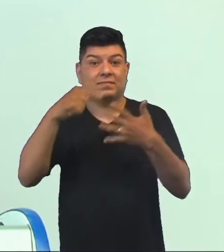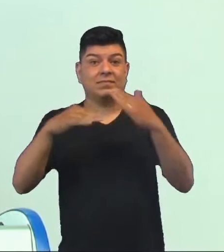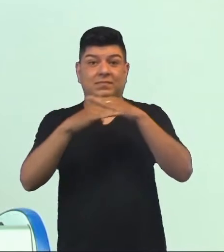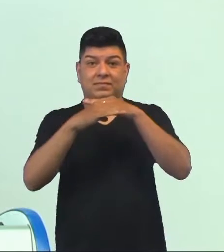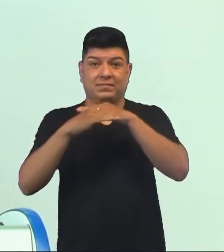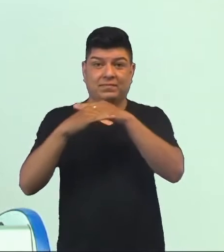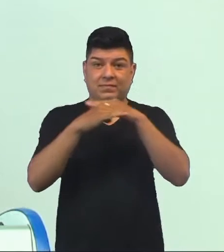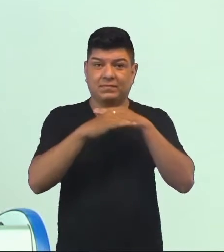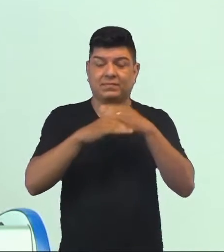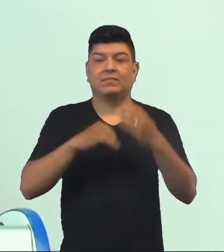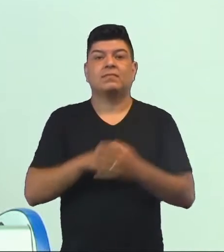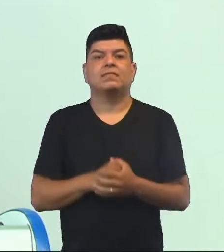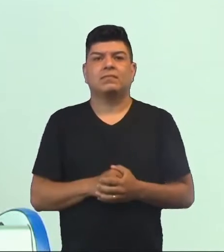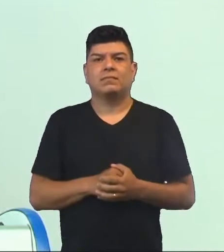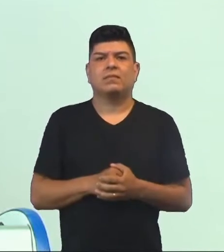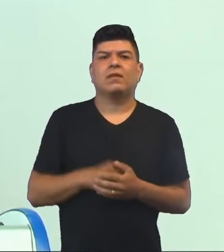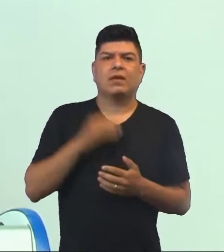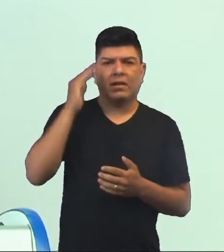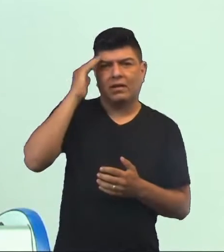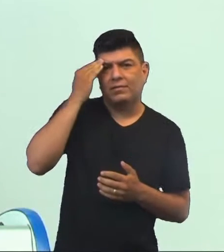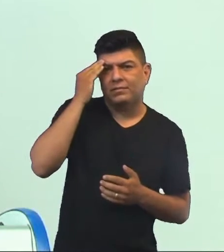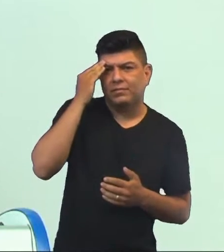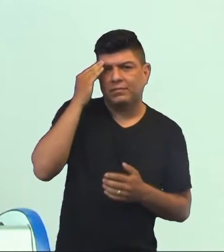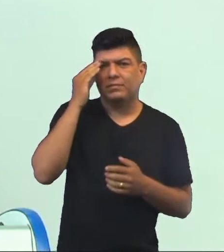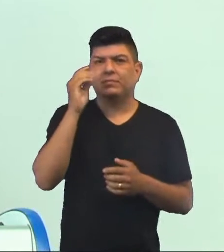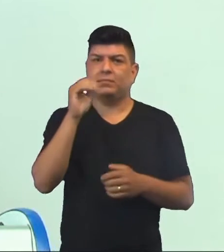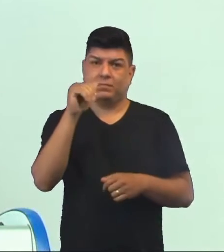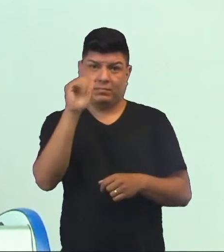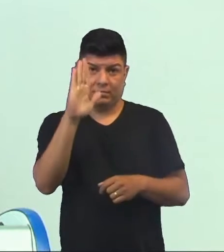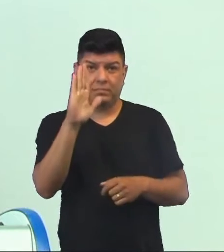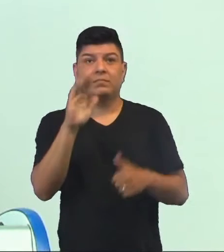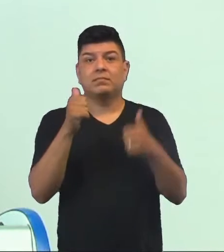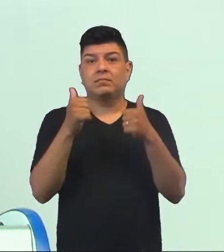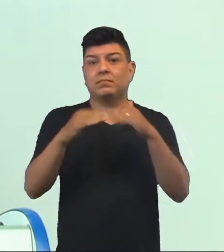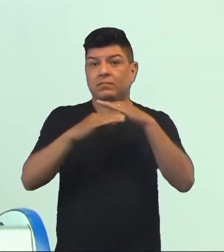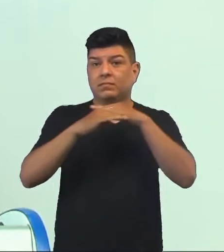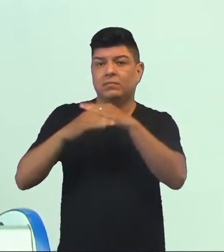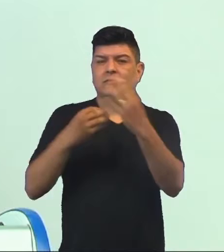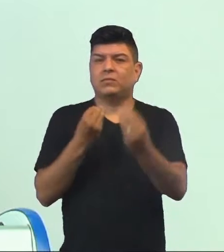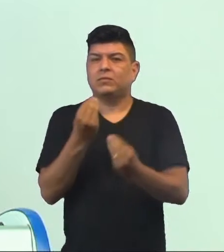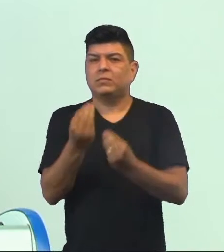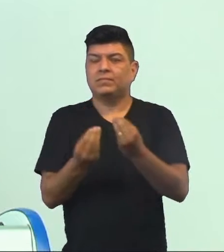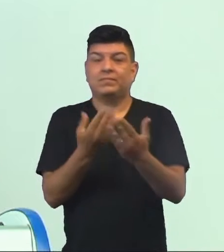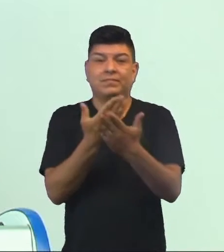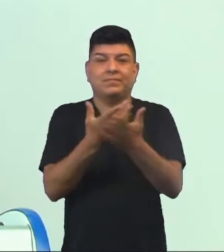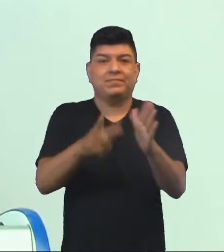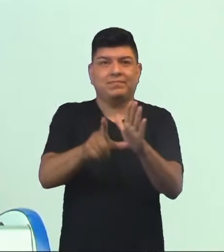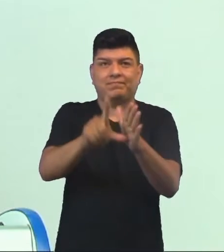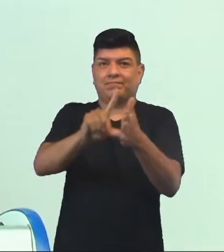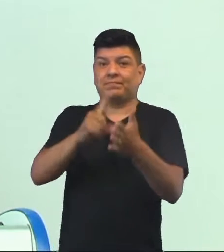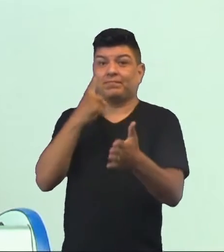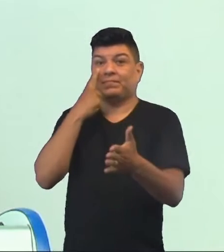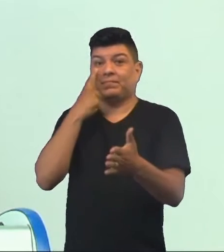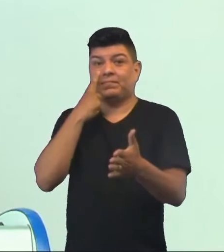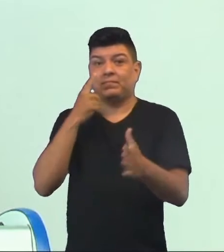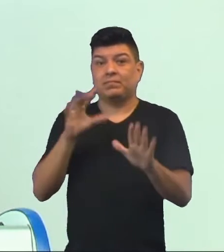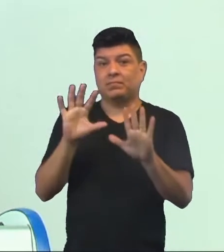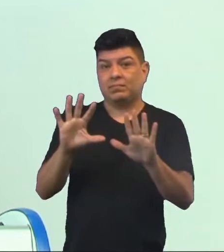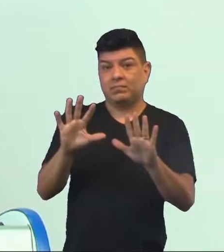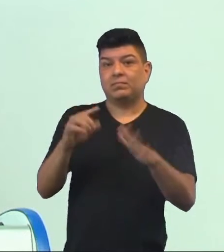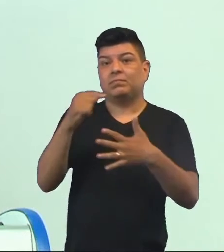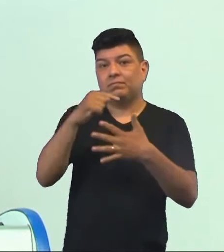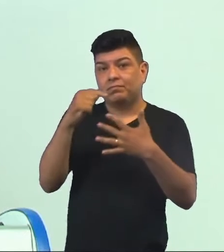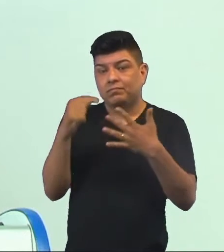da Igualdade que a gente entender mais um pouco sobre essa igualdade como que funciona na aula anterior nós vimos através de uma situação